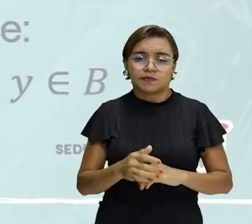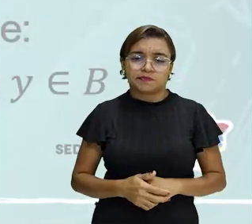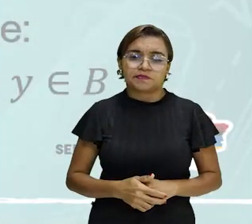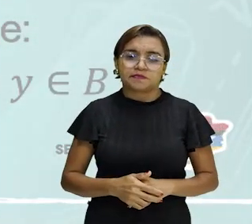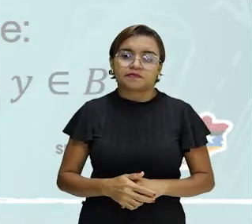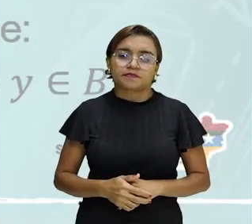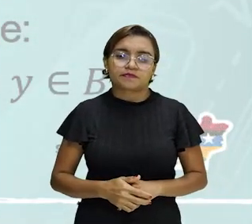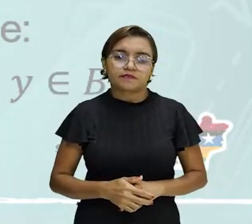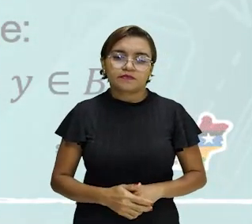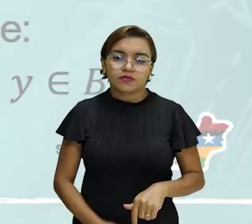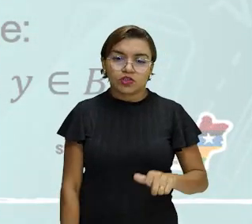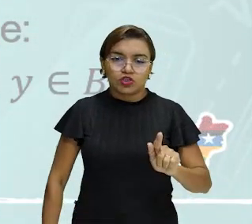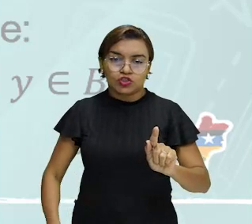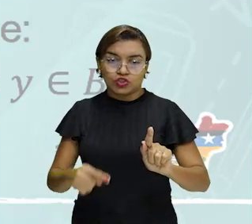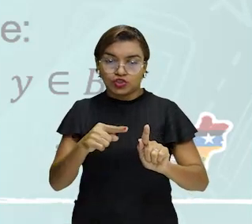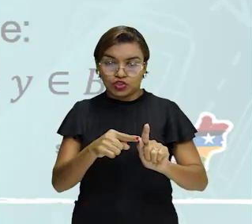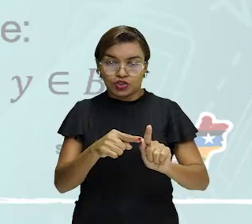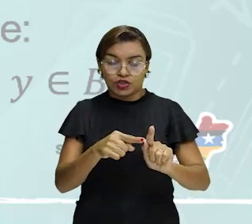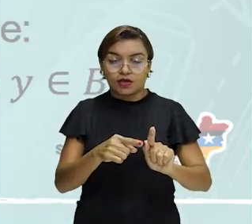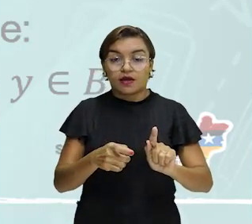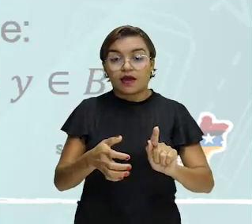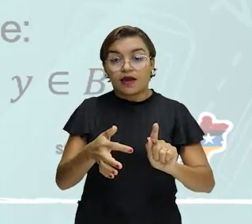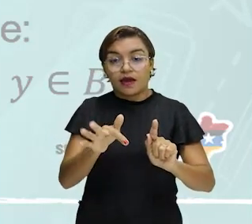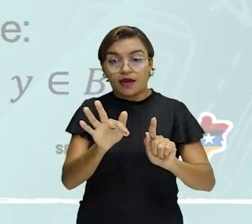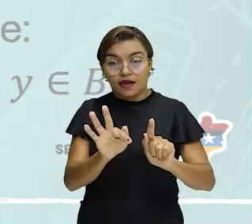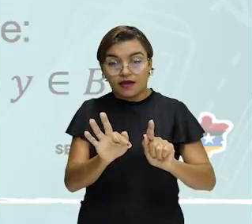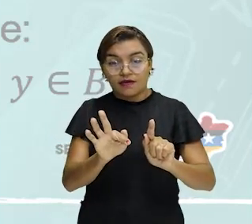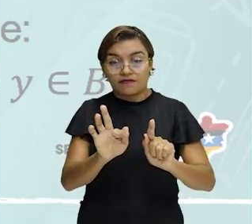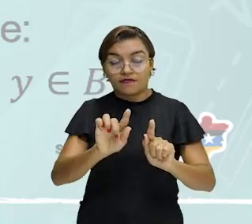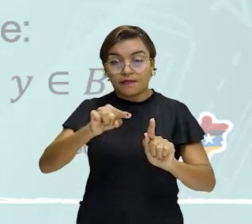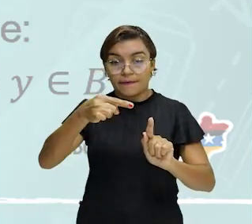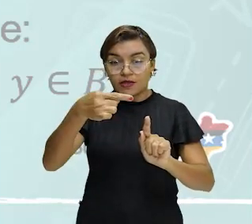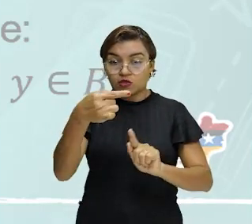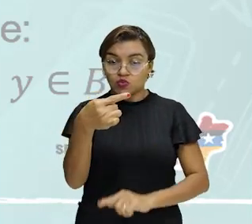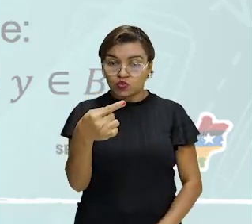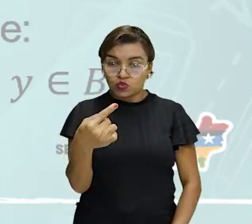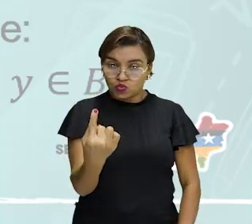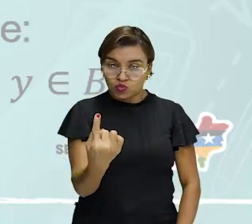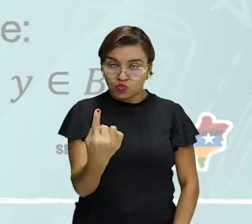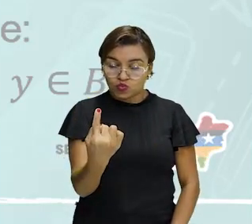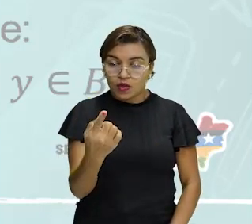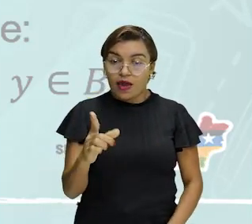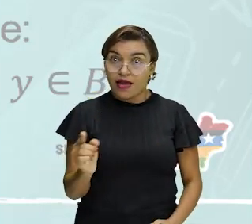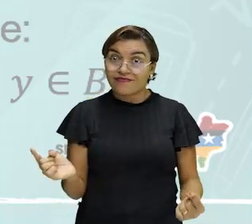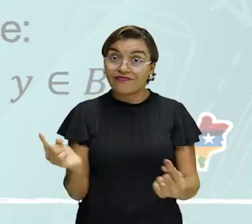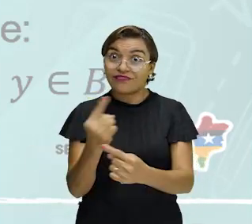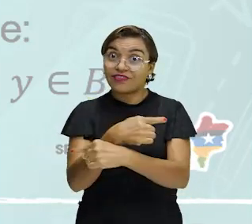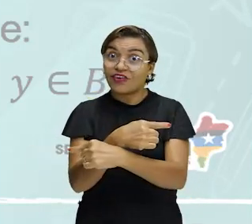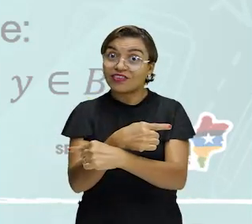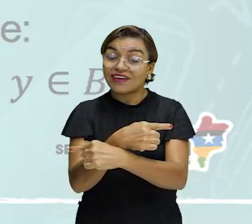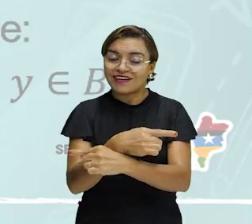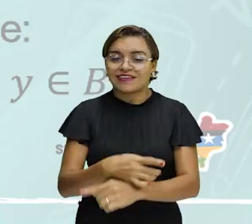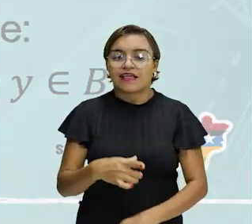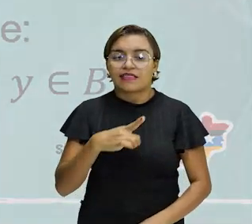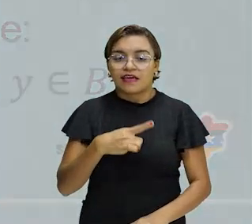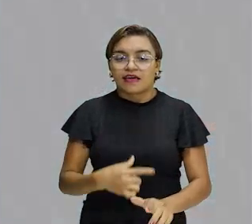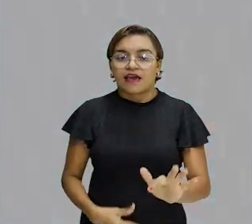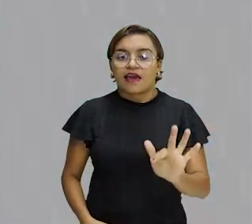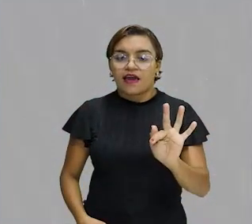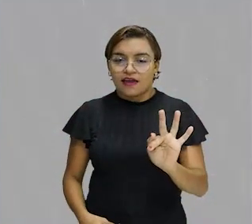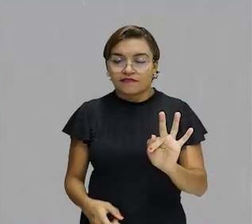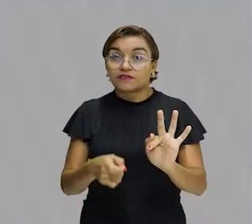de f de x é igual a x, f de g de x é igual a y, e lembre que o azinho